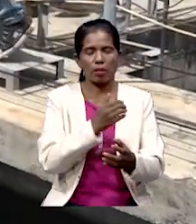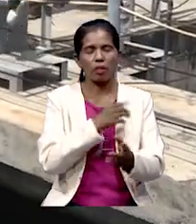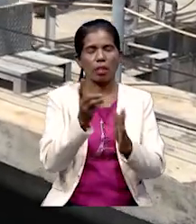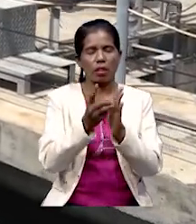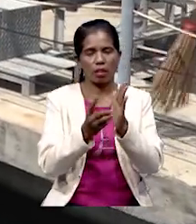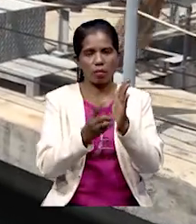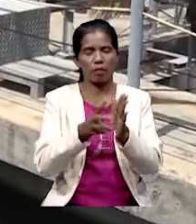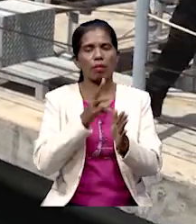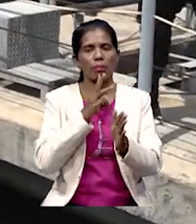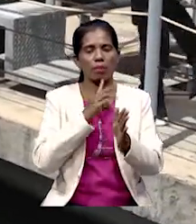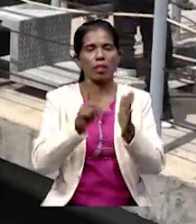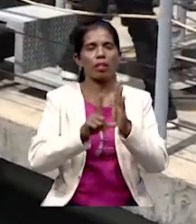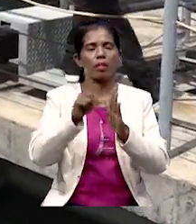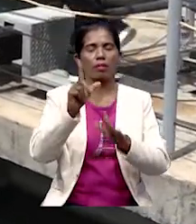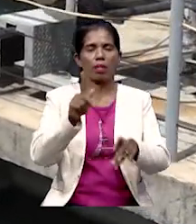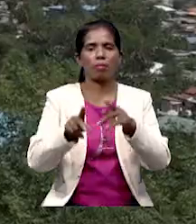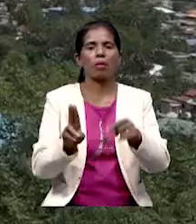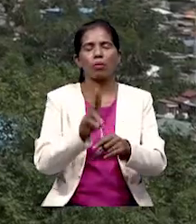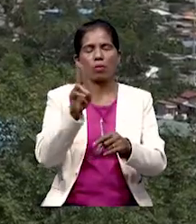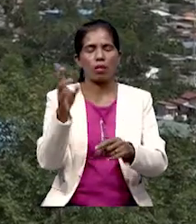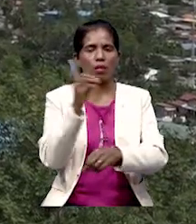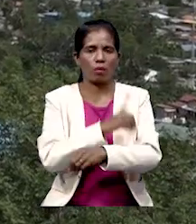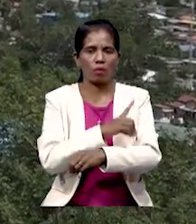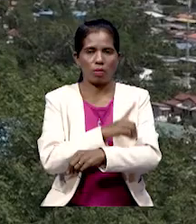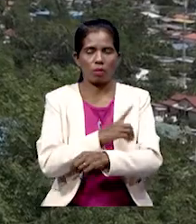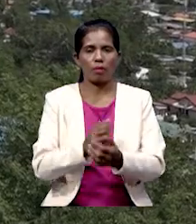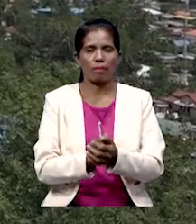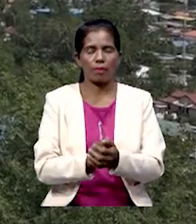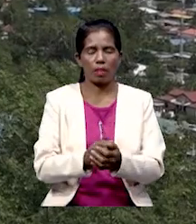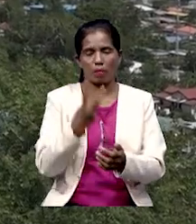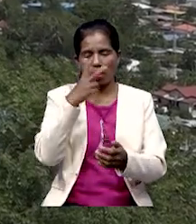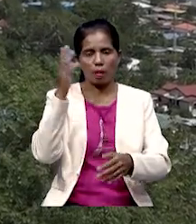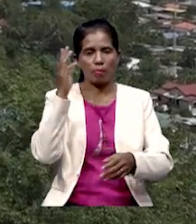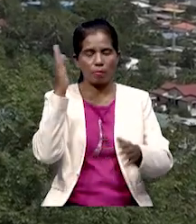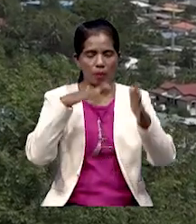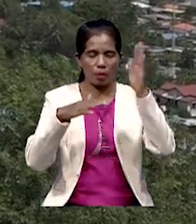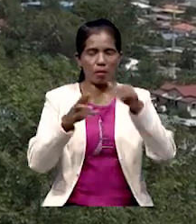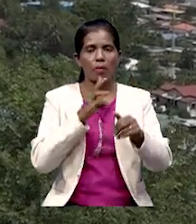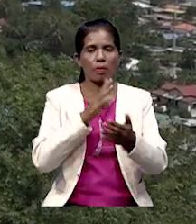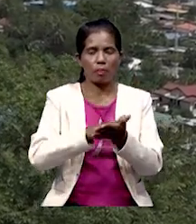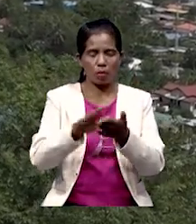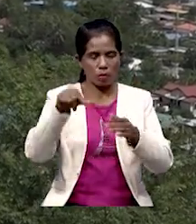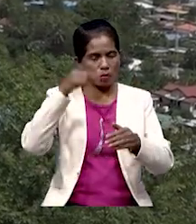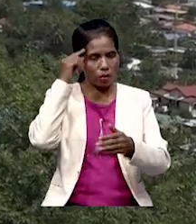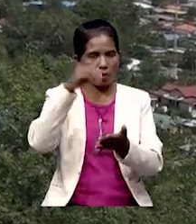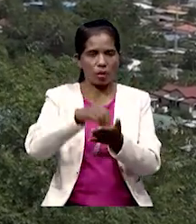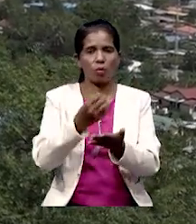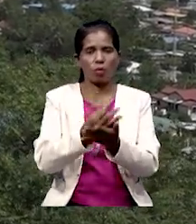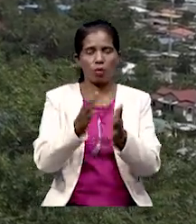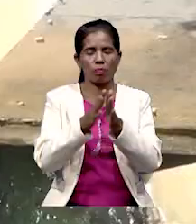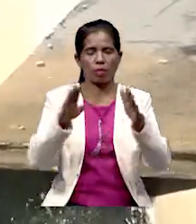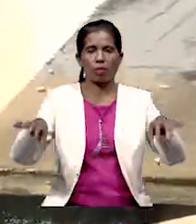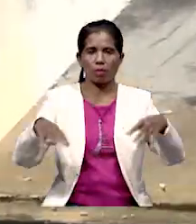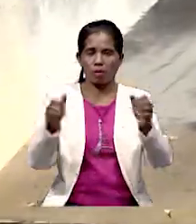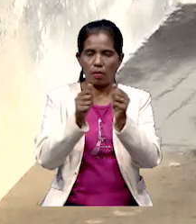konaba B litru hira mak populasaun uja lor-loron. Atu rezolve problema BMOS e Timor Leste guvernu persija tau osan bot, ho di bele servisu